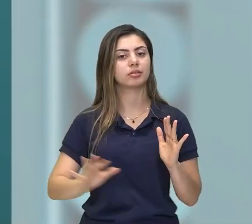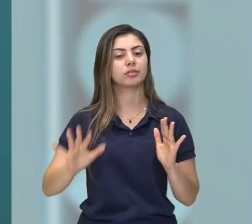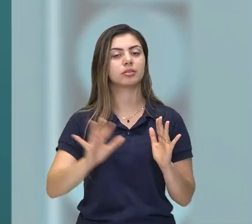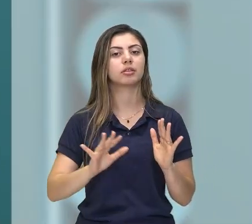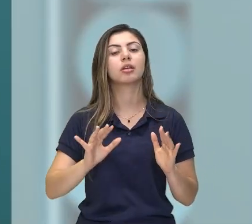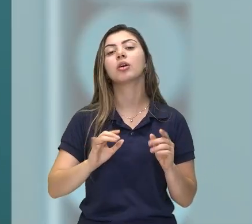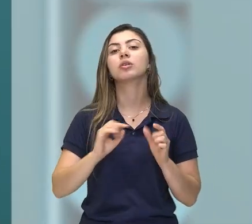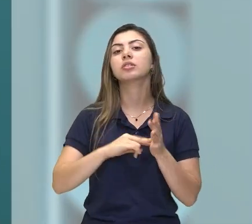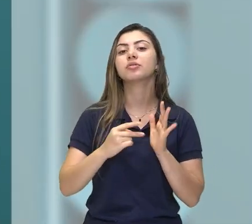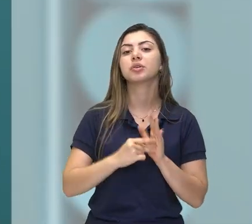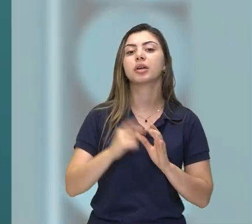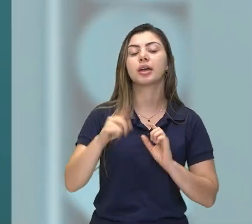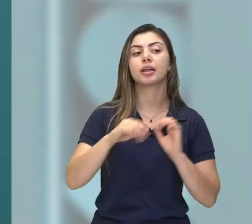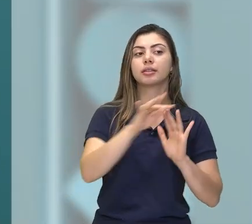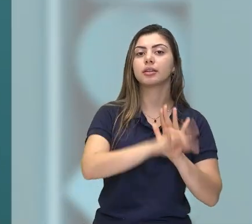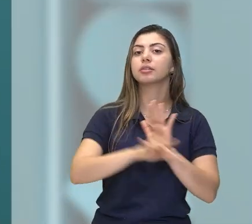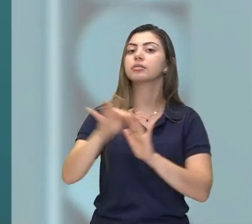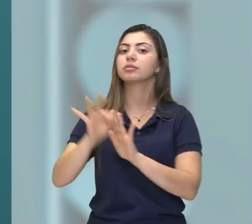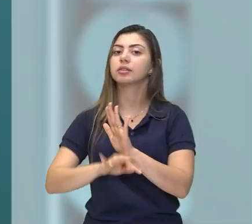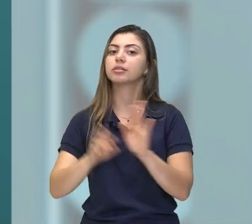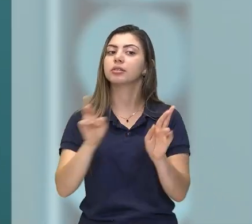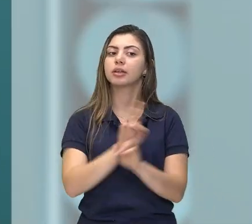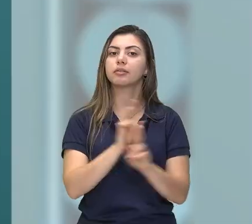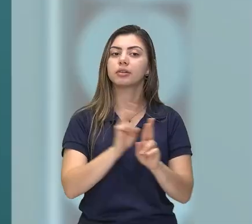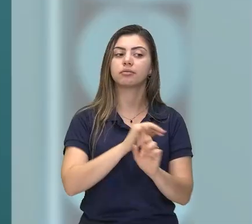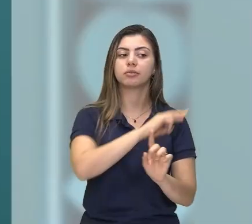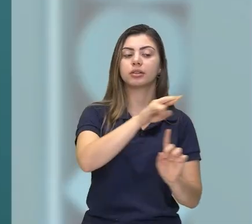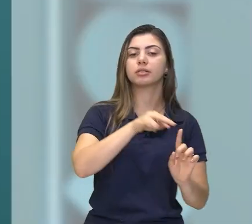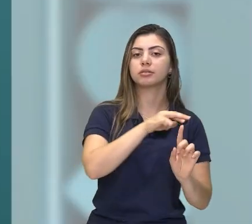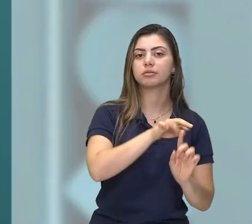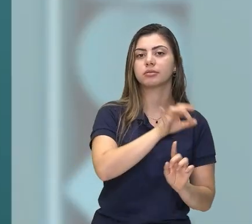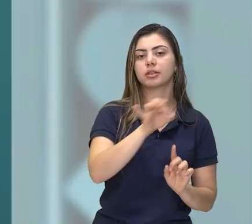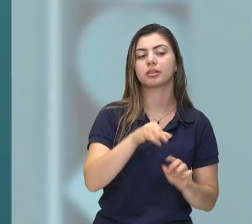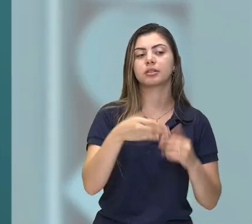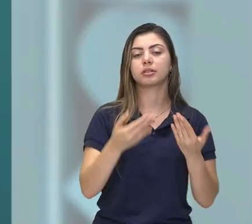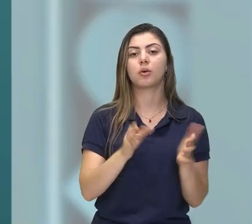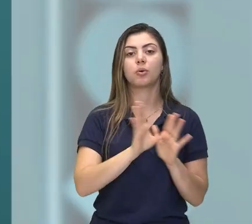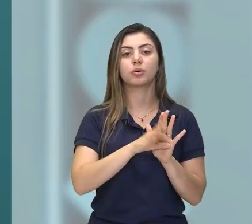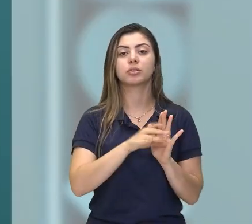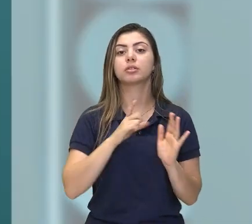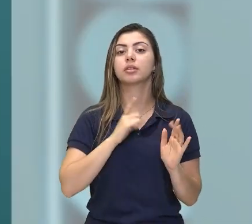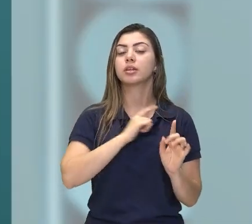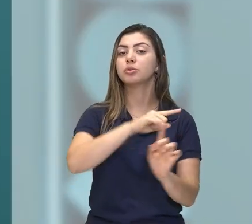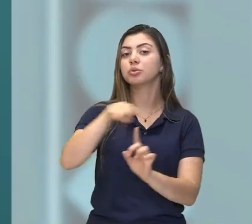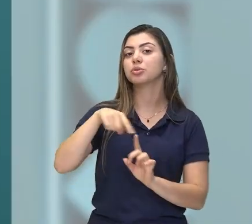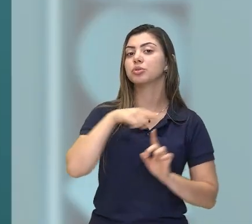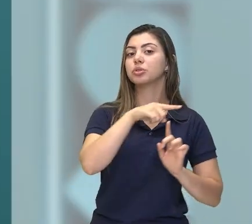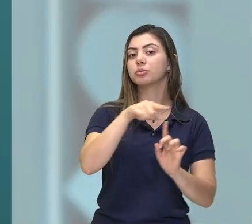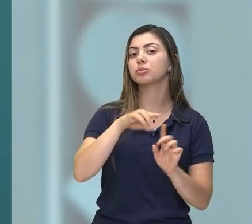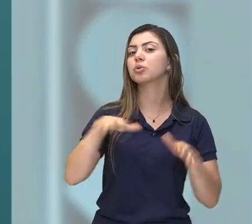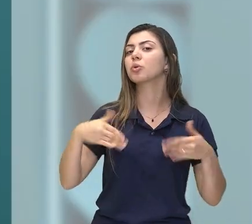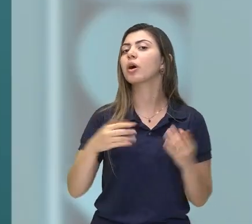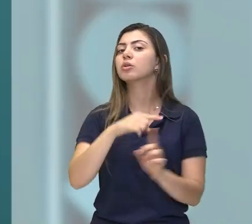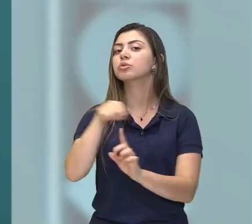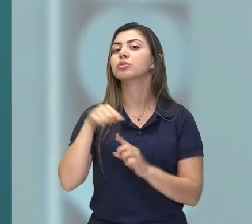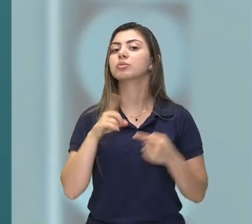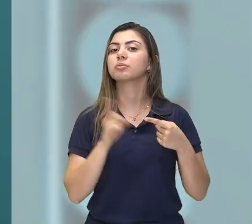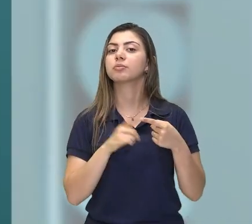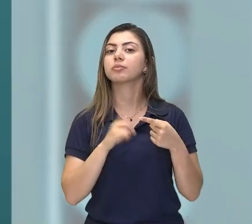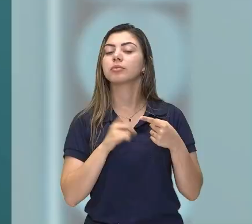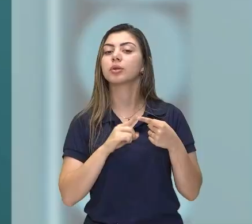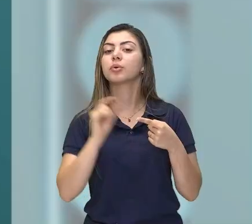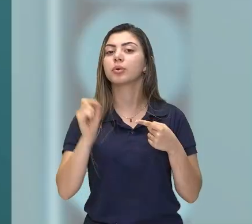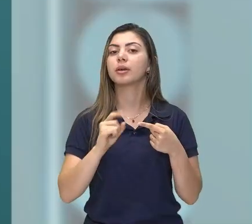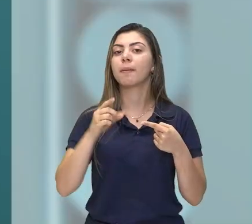é o diálogo entre os textos, e a partir desse conceito nós temos as classificações. E quais são as classificações? A primeira